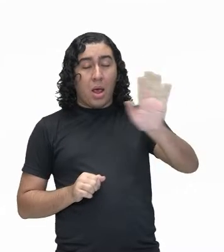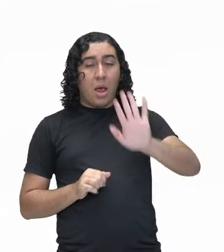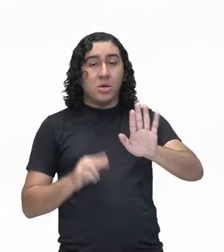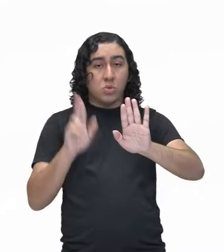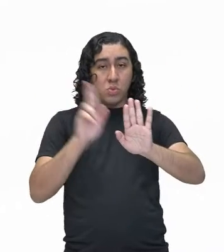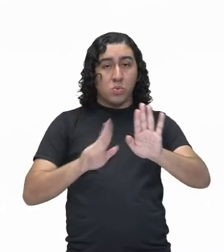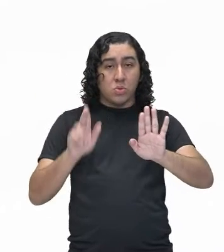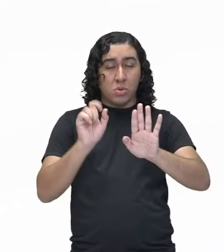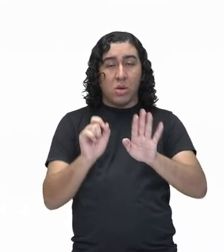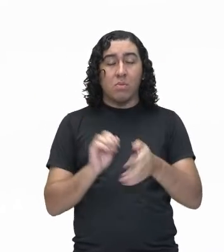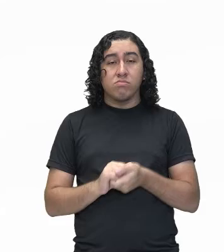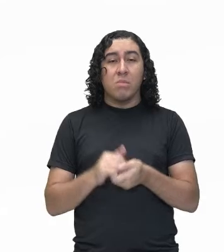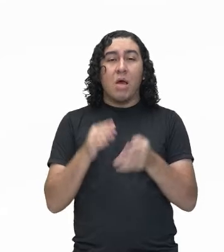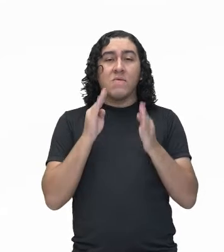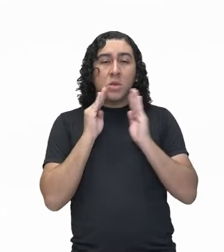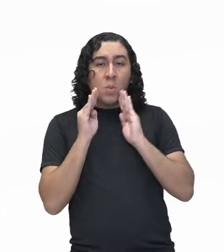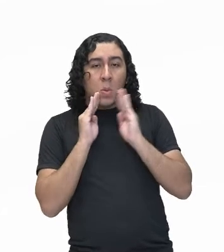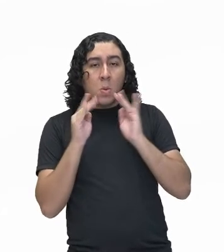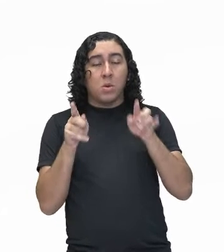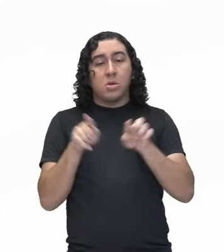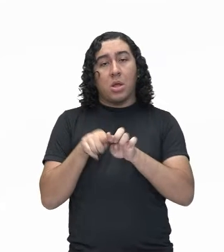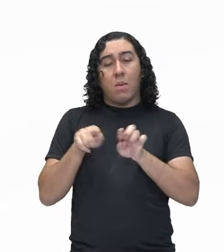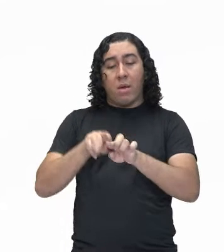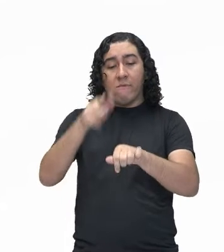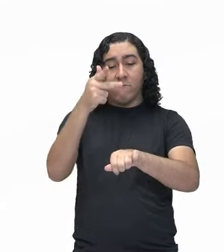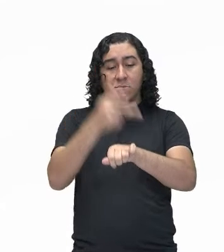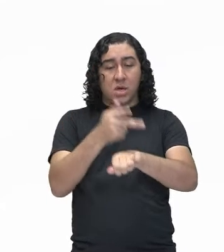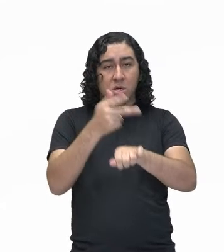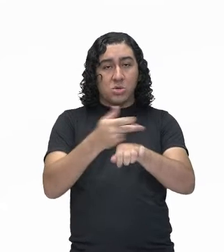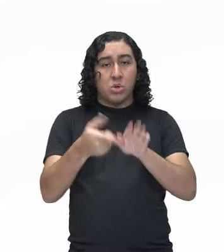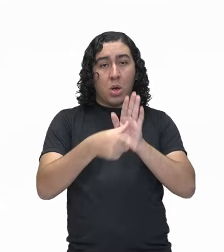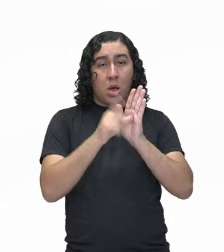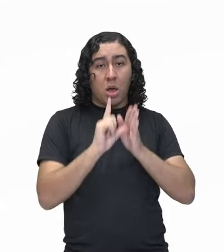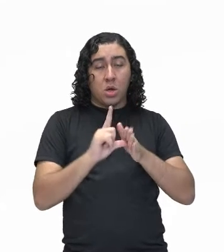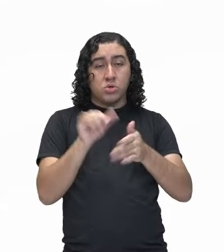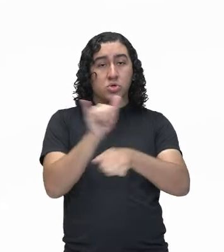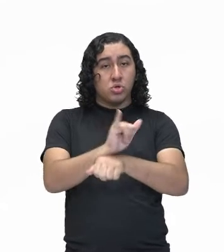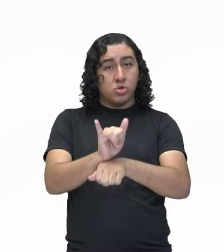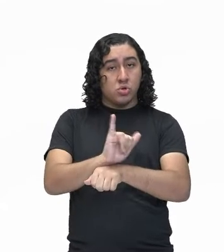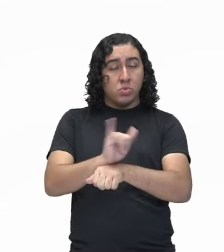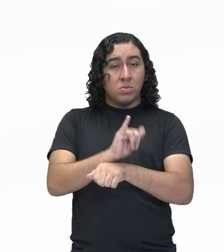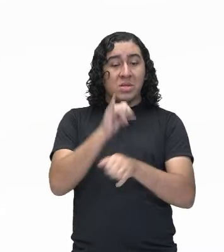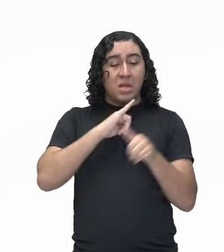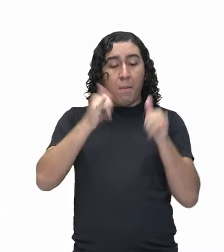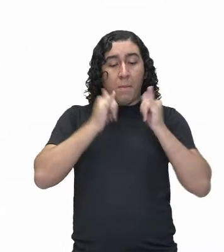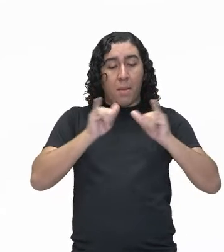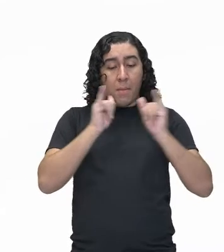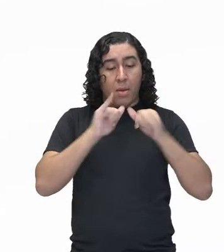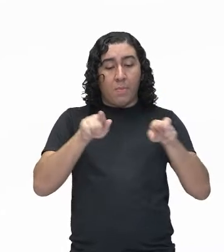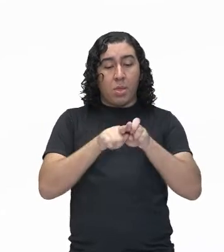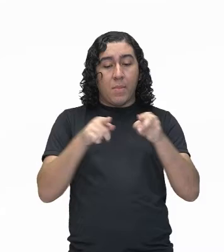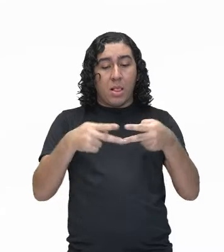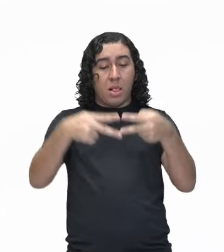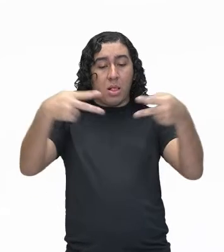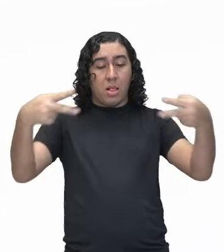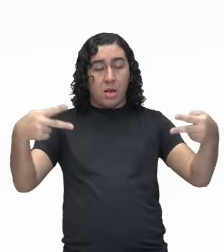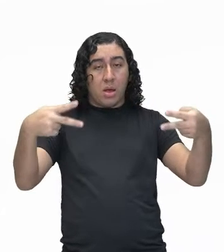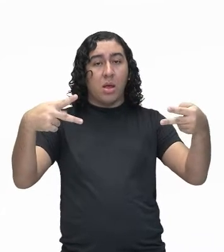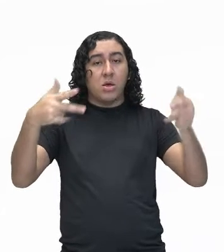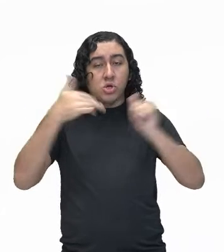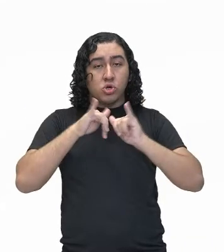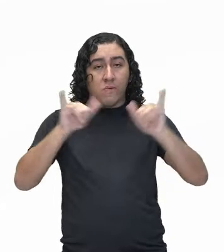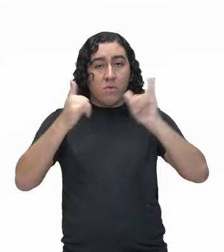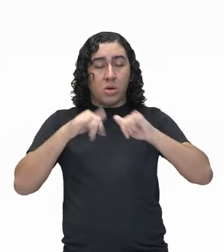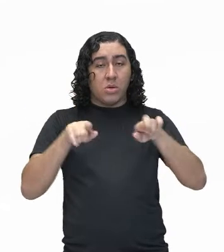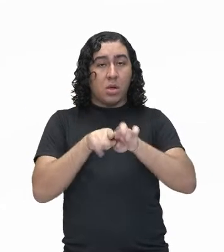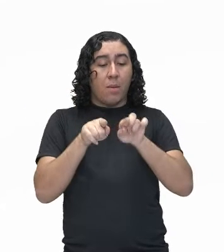do Facebook, comerciais que antecedem vídeo no YouTube, links patrocinados e anúncios feitos